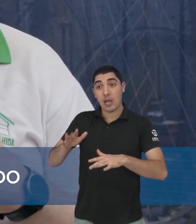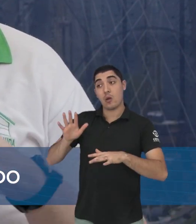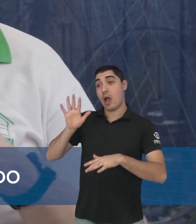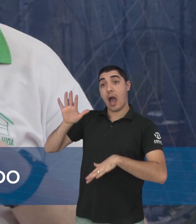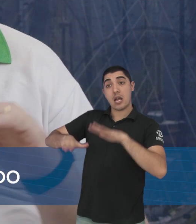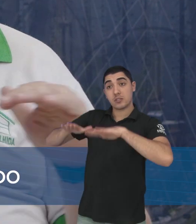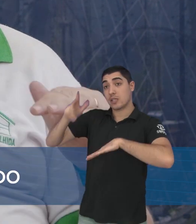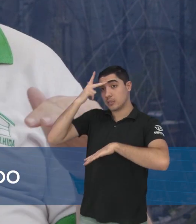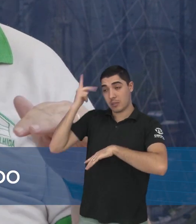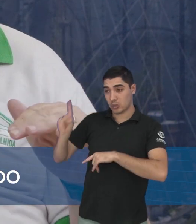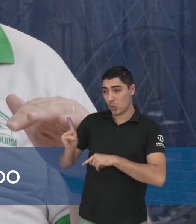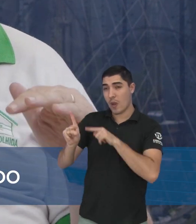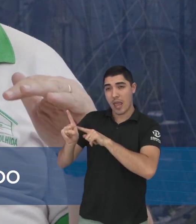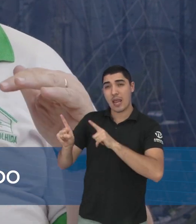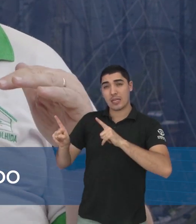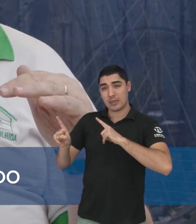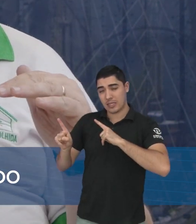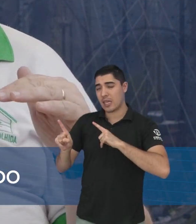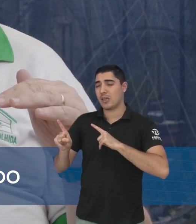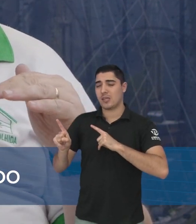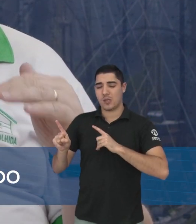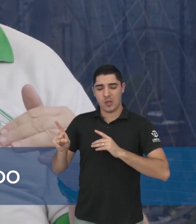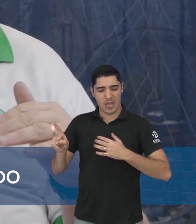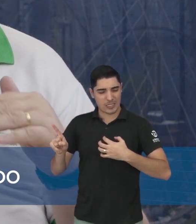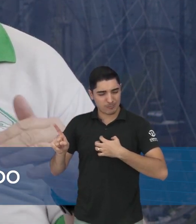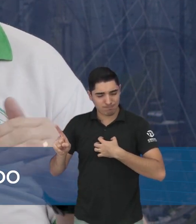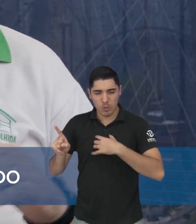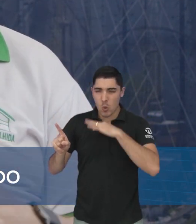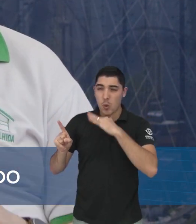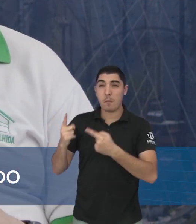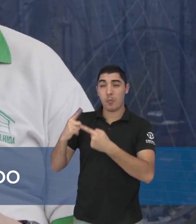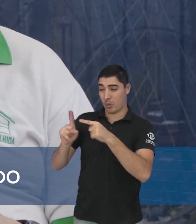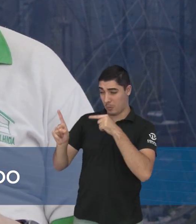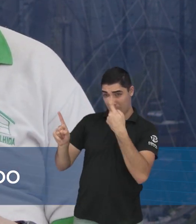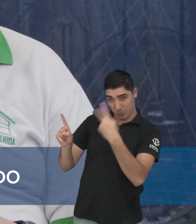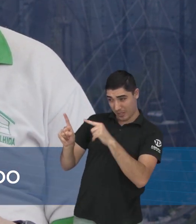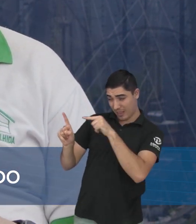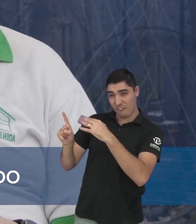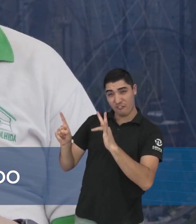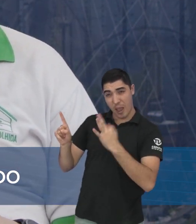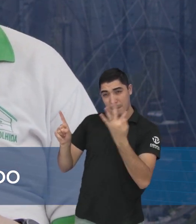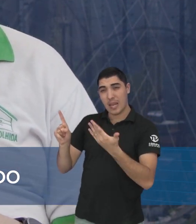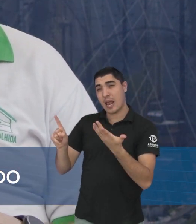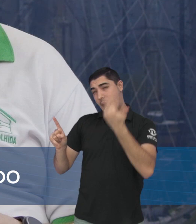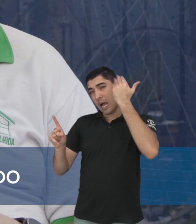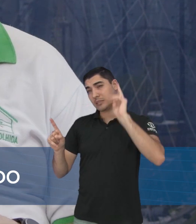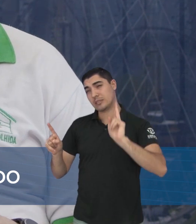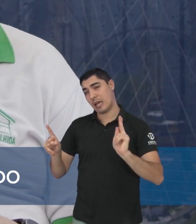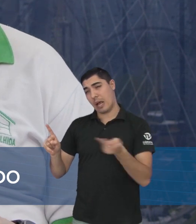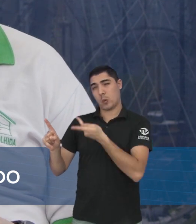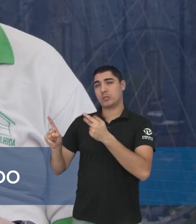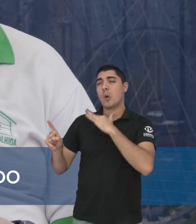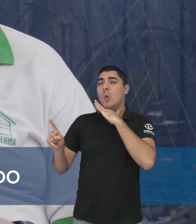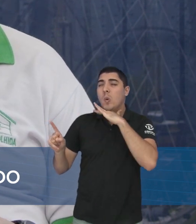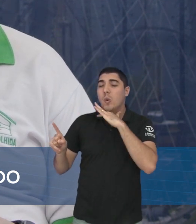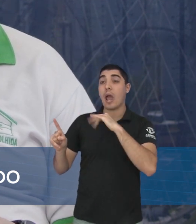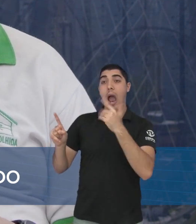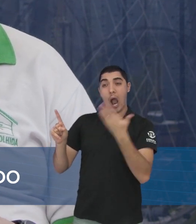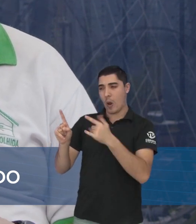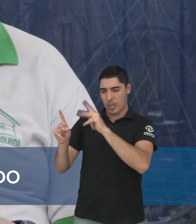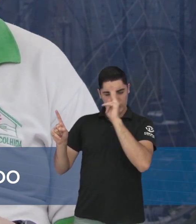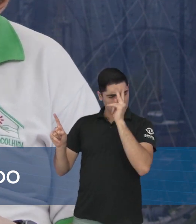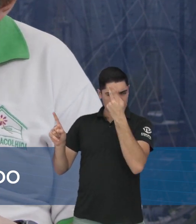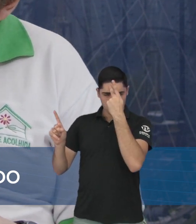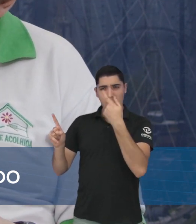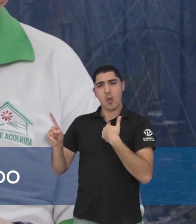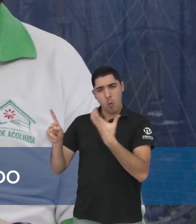coração completamente estraçalhado, e fala, não, eu quero praticar o bem, porque resolve alimentar aquilo